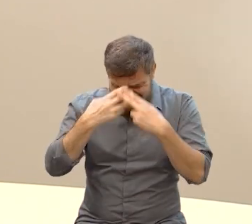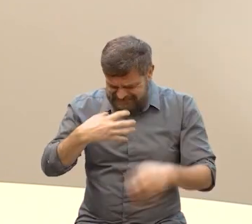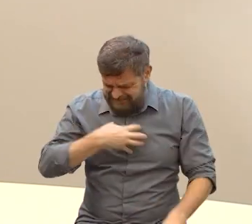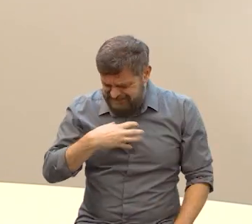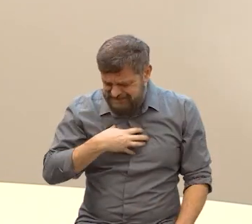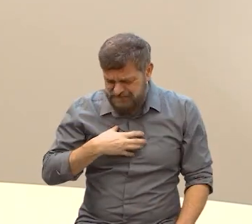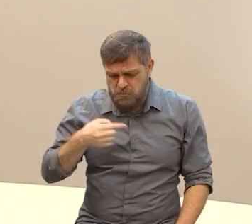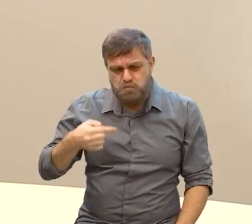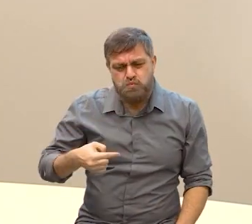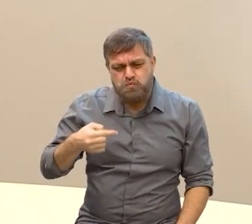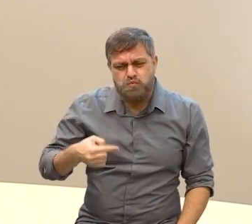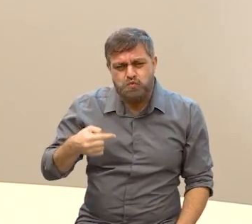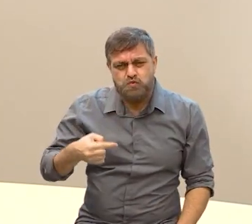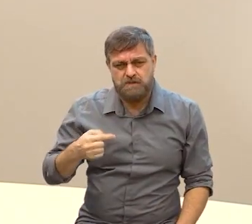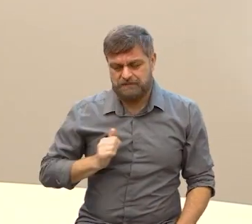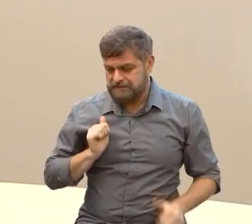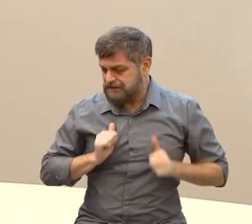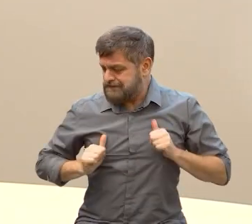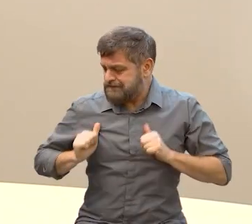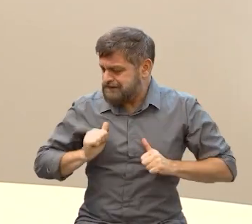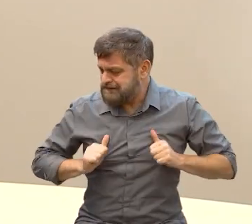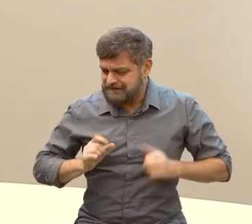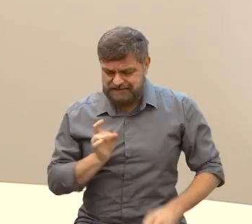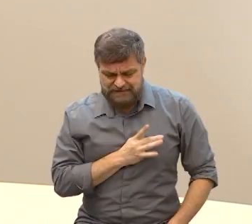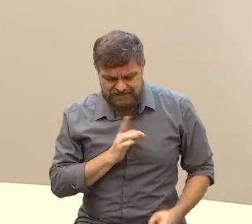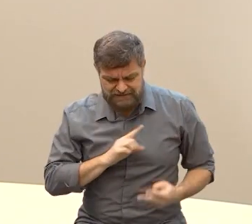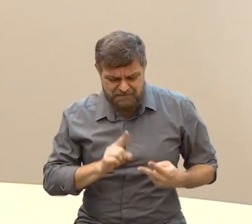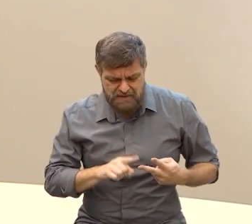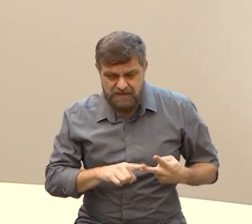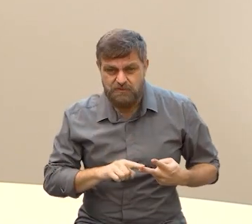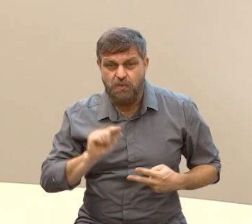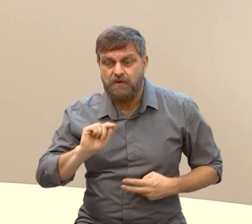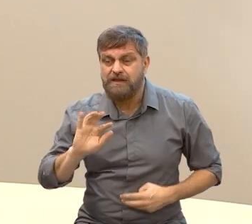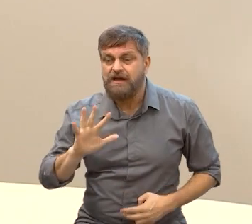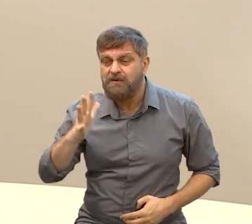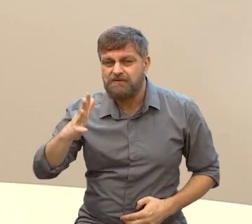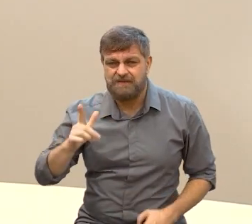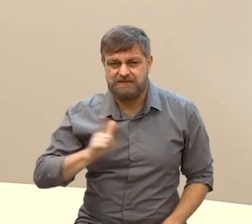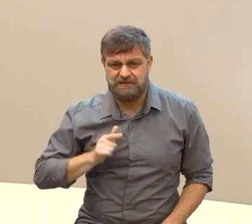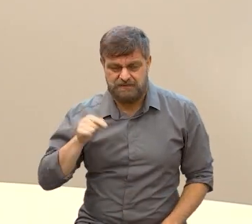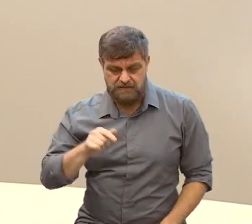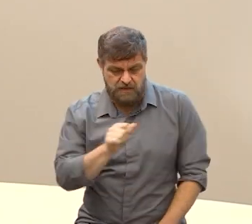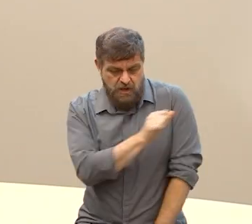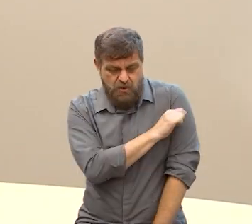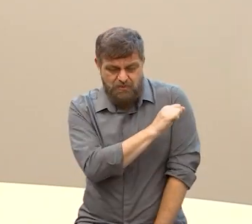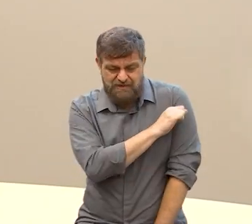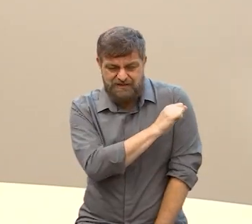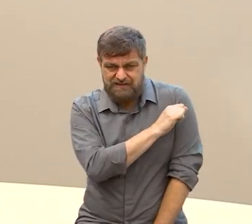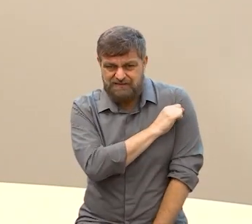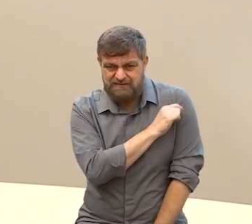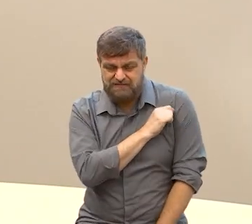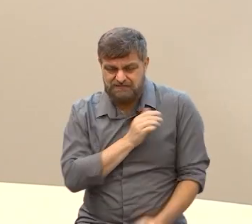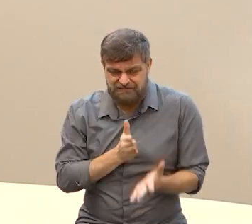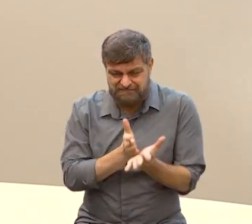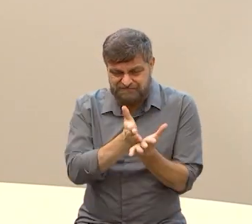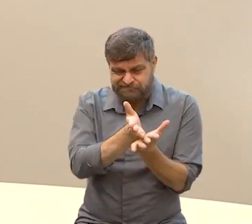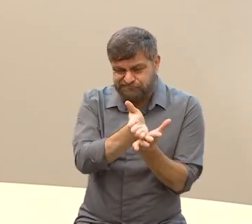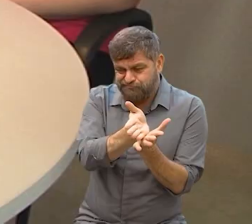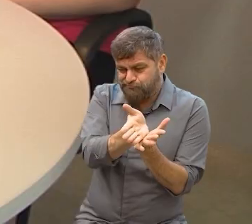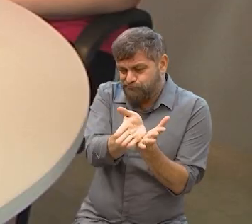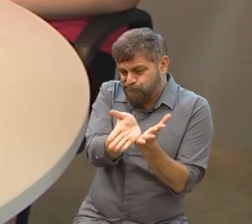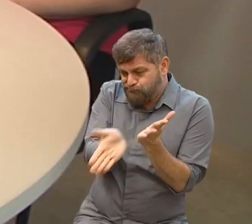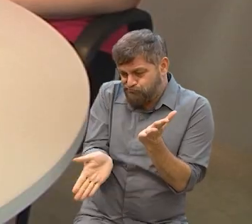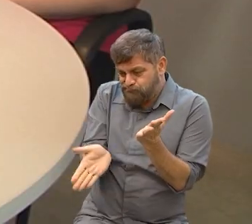sentimentos negativos como a ansiedade, o medo, que aí acaba transformando aquele aluno, afastando ele do caminho do ensino,